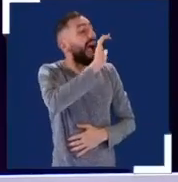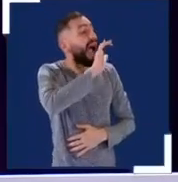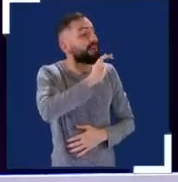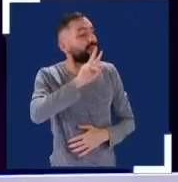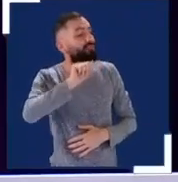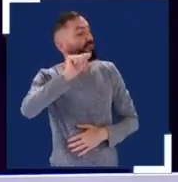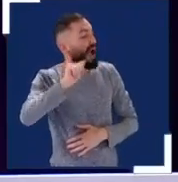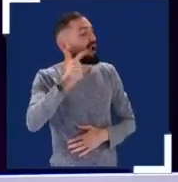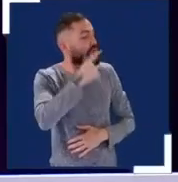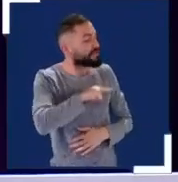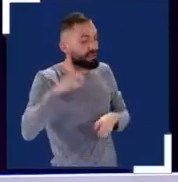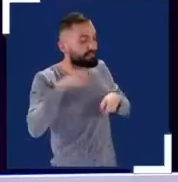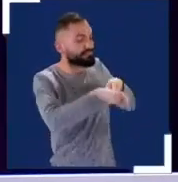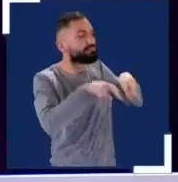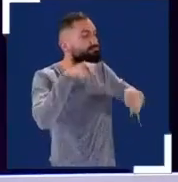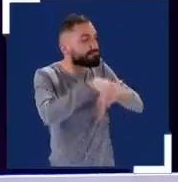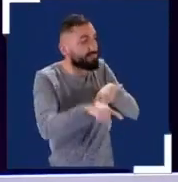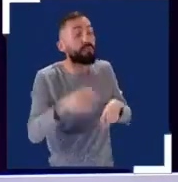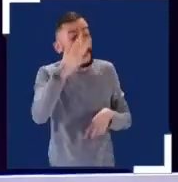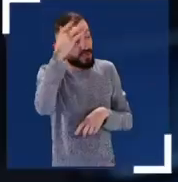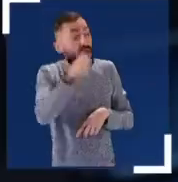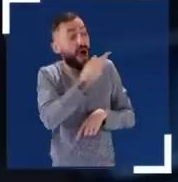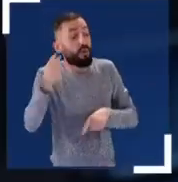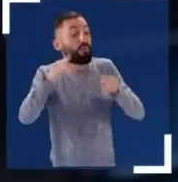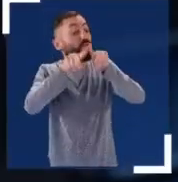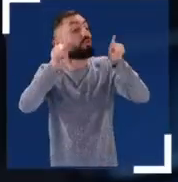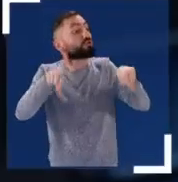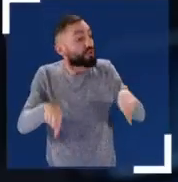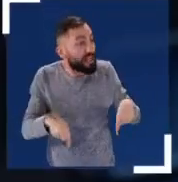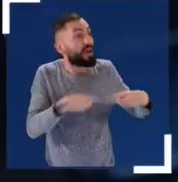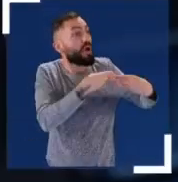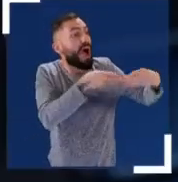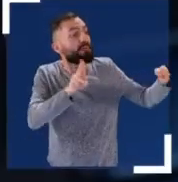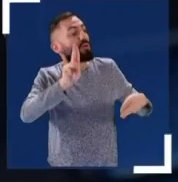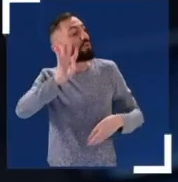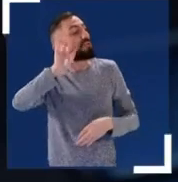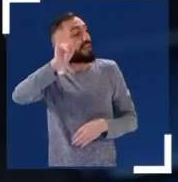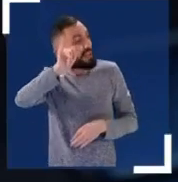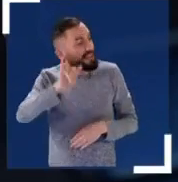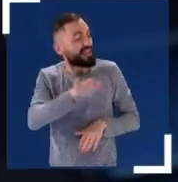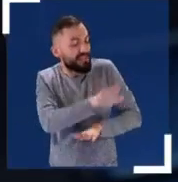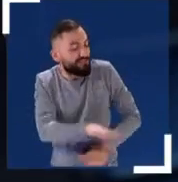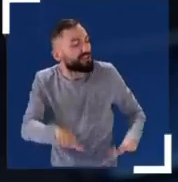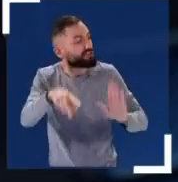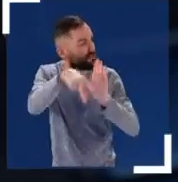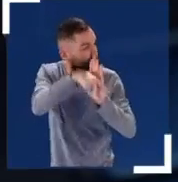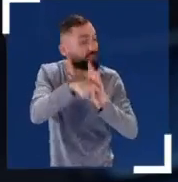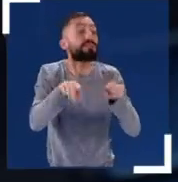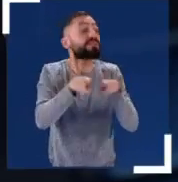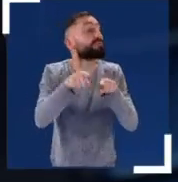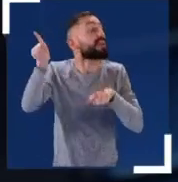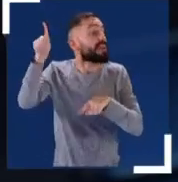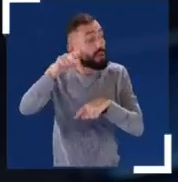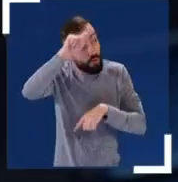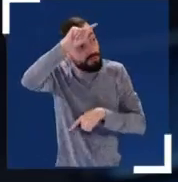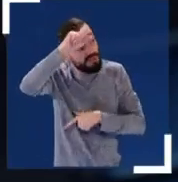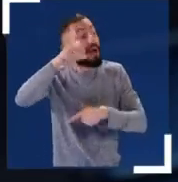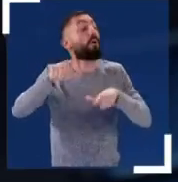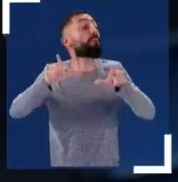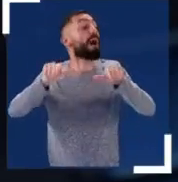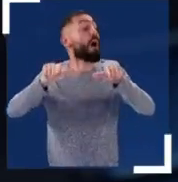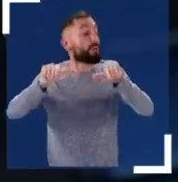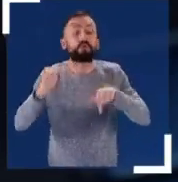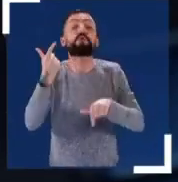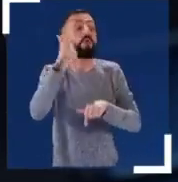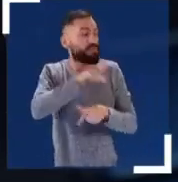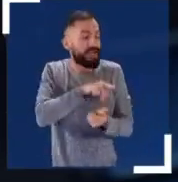e permitindo que os funcionários novos pudessem abrir a UTI infantil, permitindo que o Hospital de Bauru pudesse ter mais leitos, permitindo